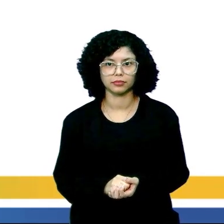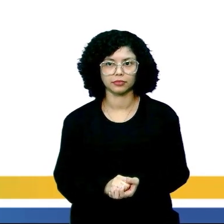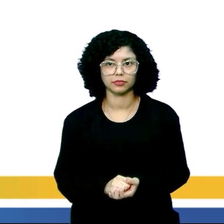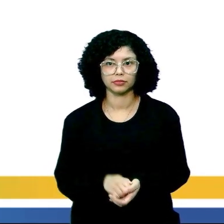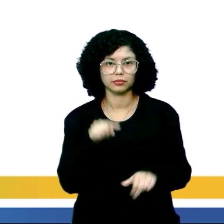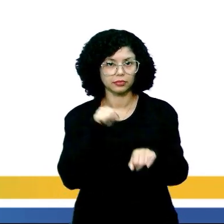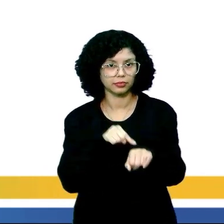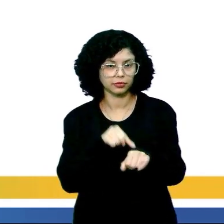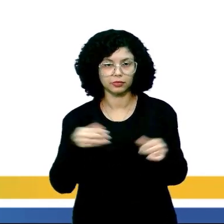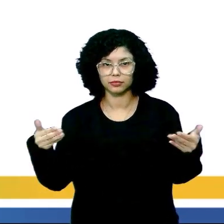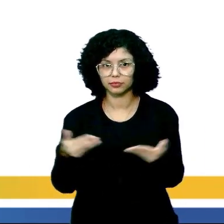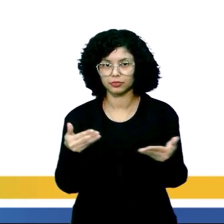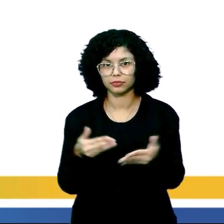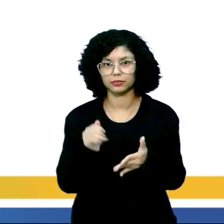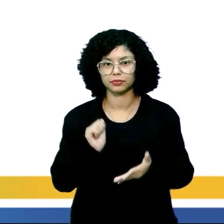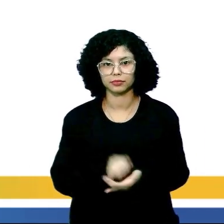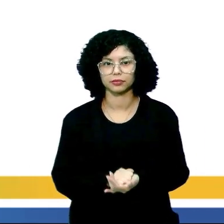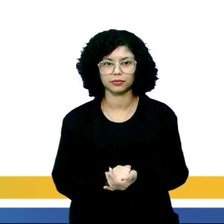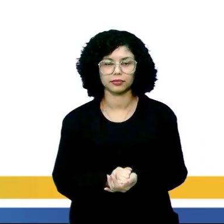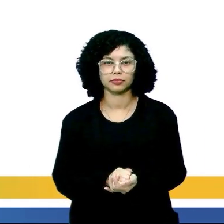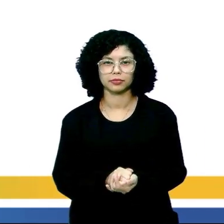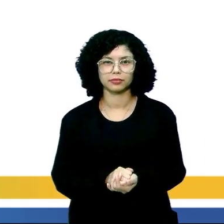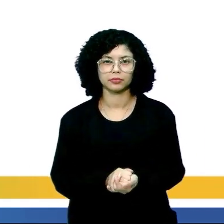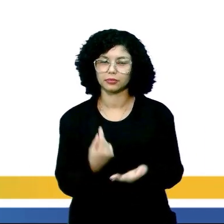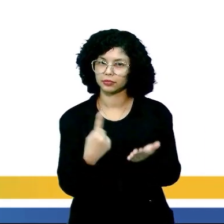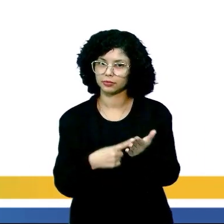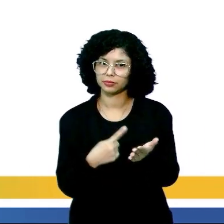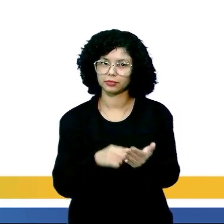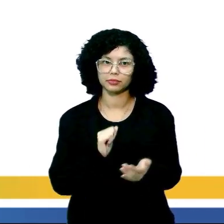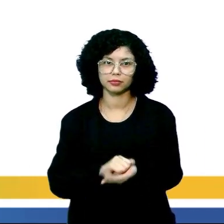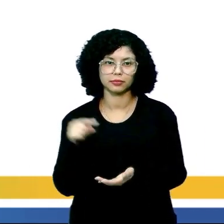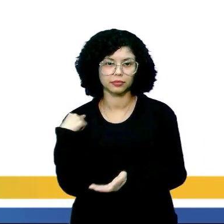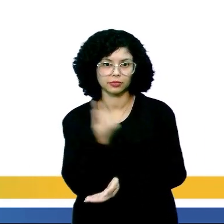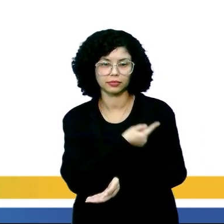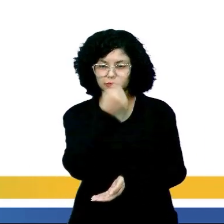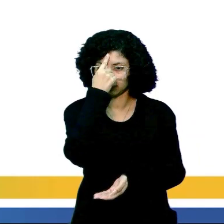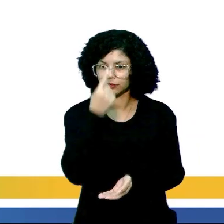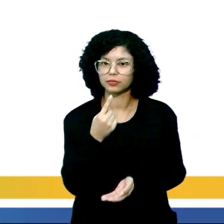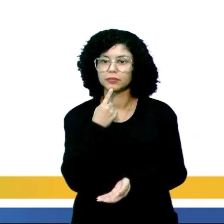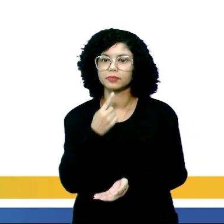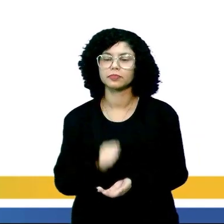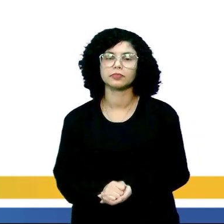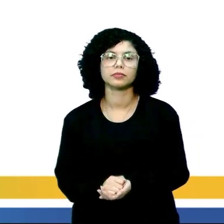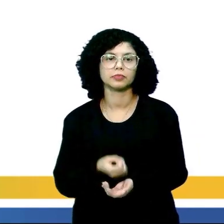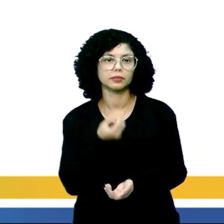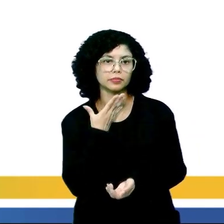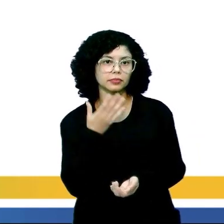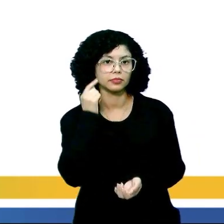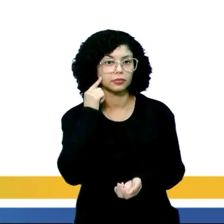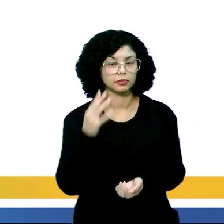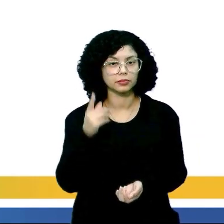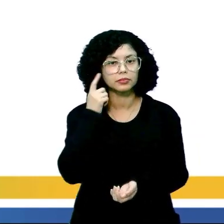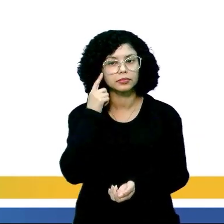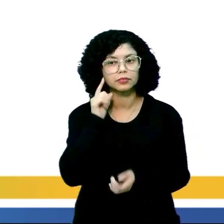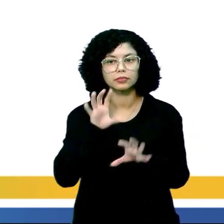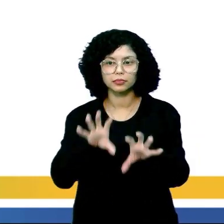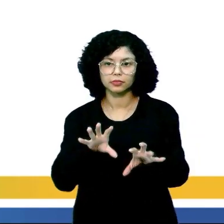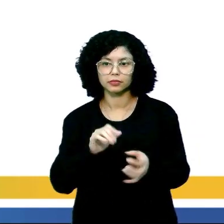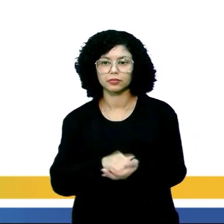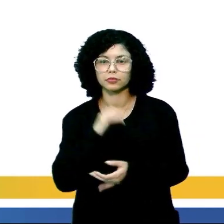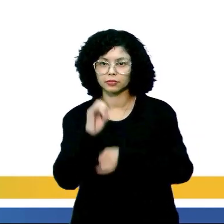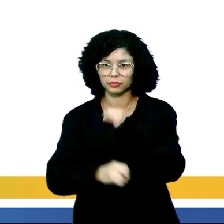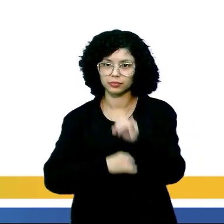Então, nos tempos atuais, né, aí de acordo com as nossas imagens, elas fazem bem alusão a isso, que